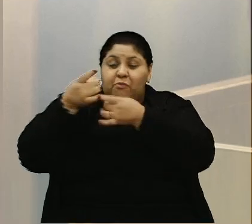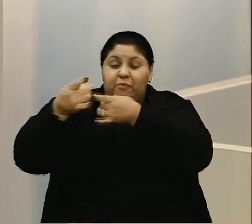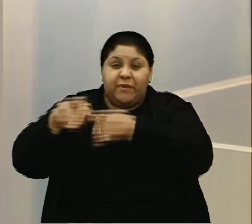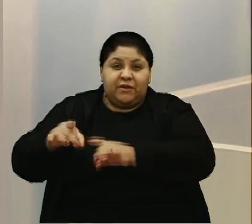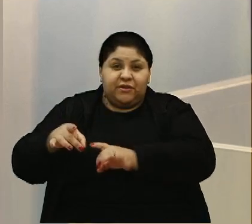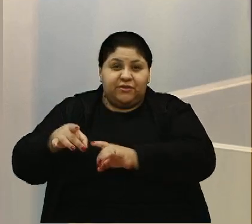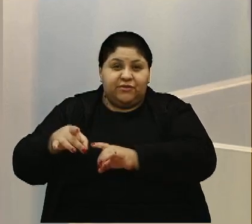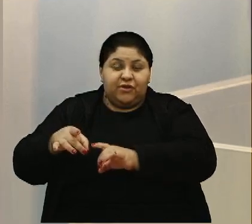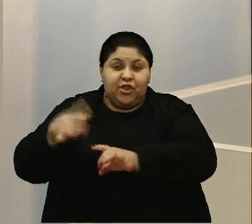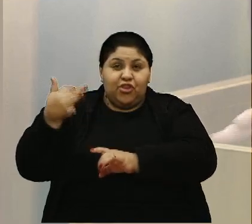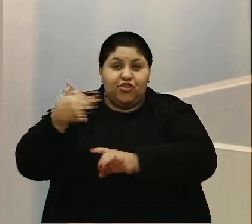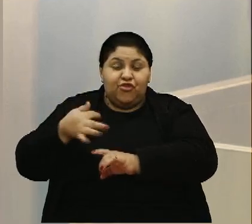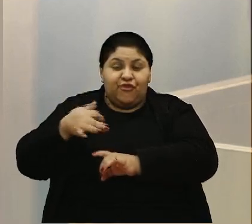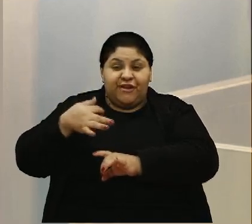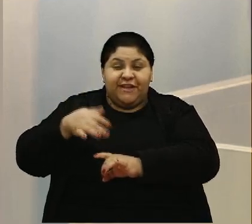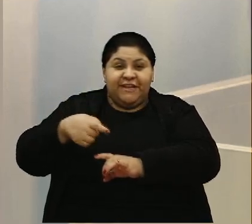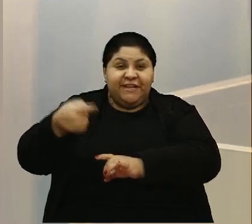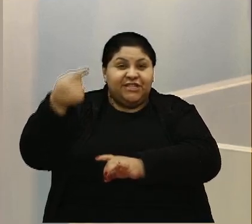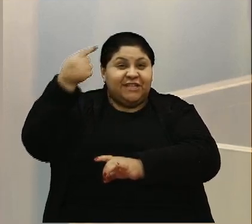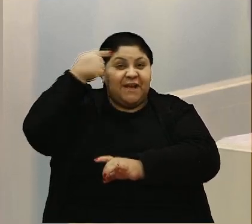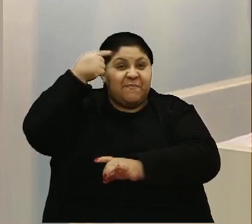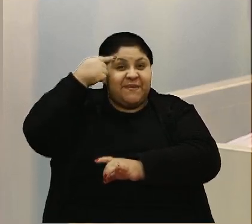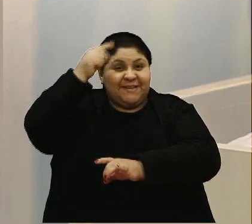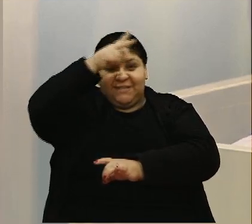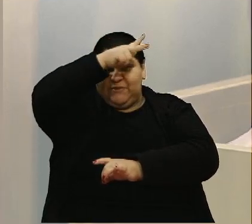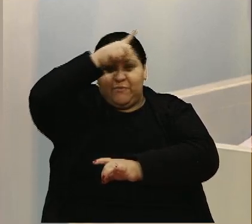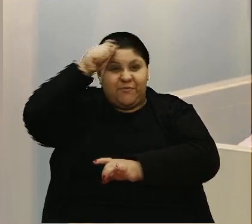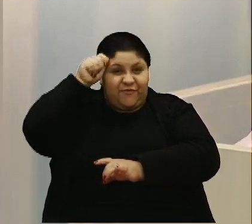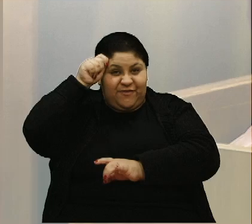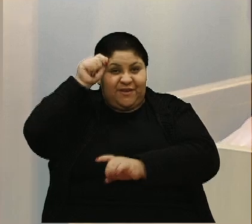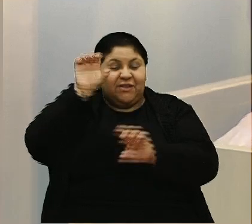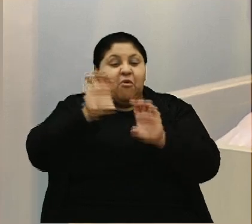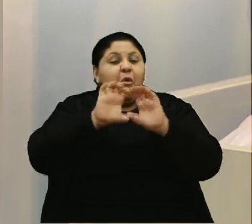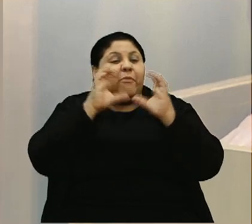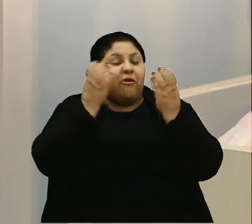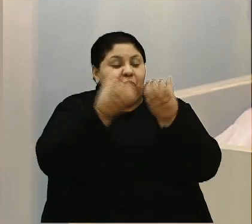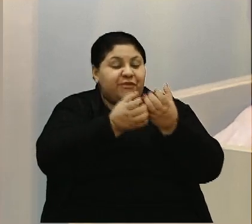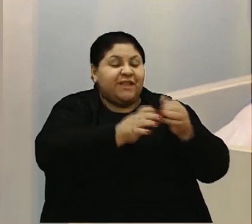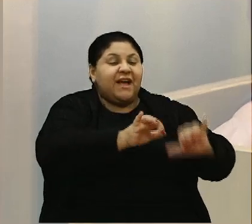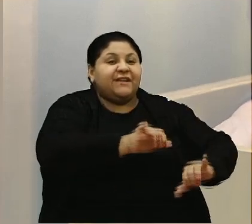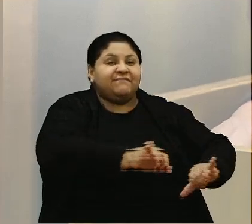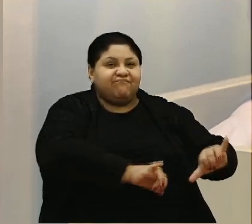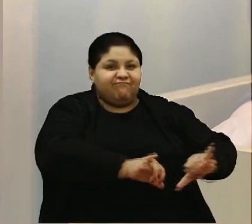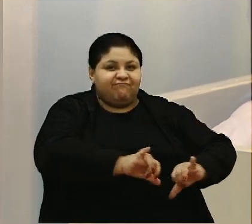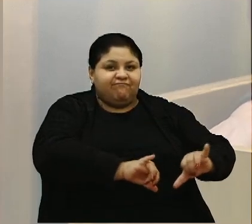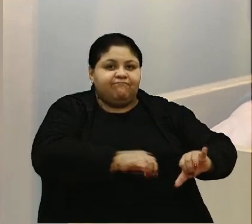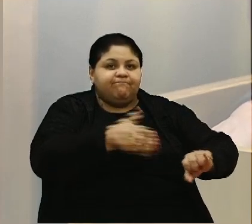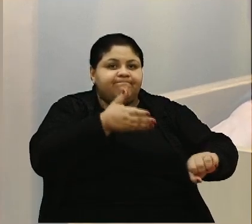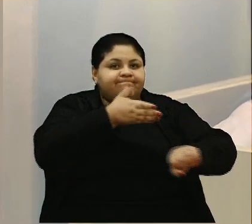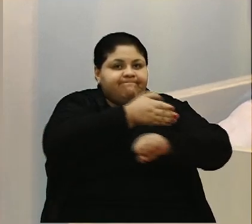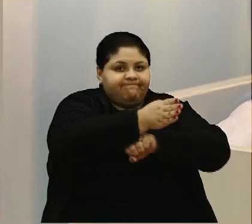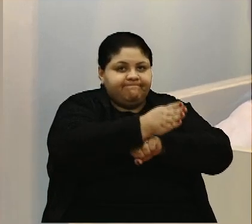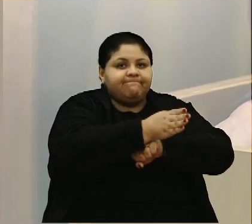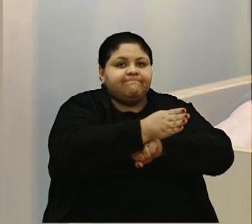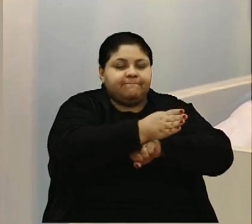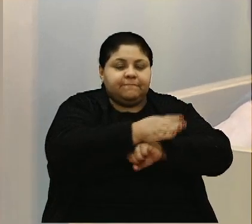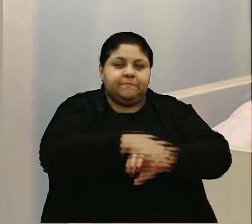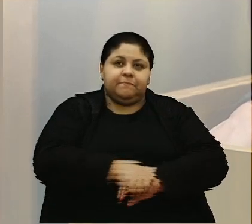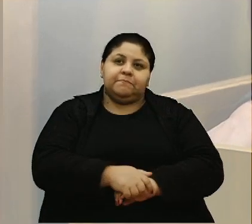só para o prefeito, mas sim para aquela comunidade que está sofrendo ali na entrada do bairro